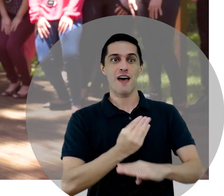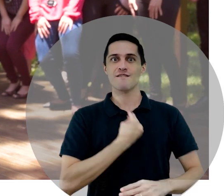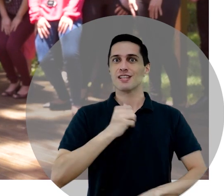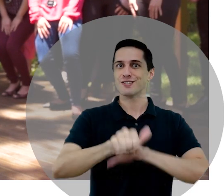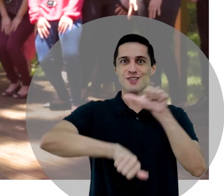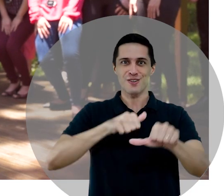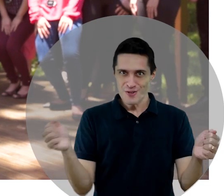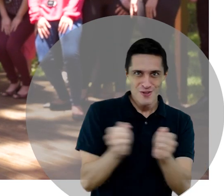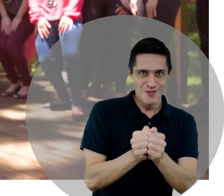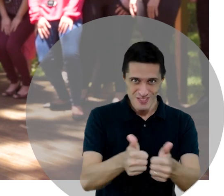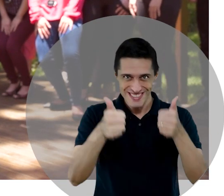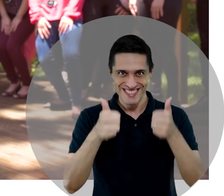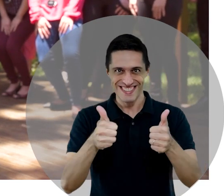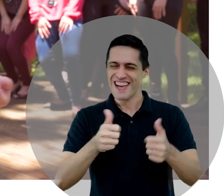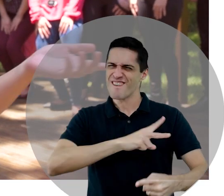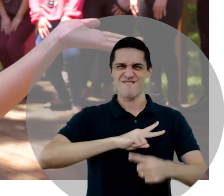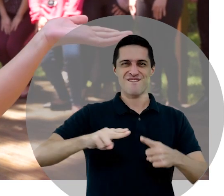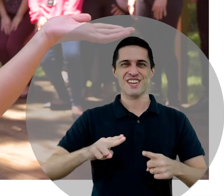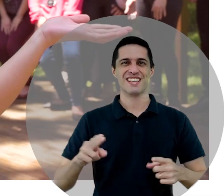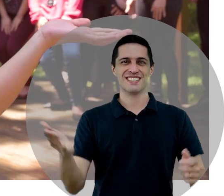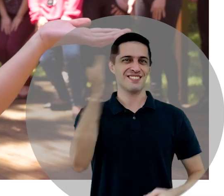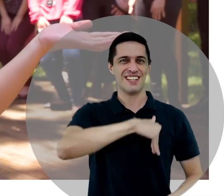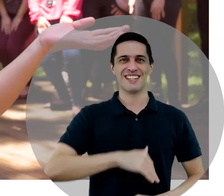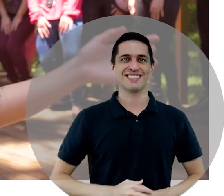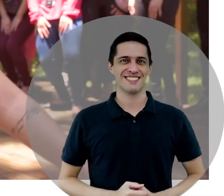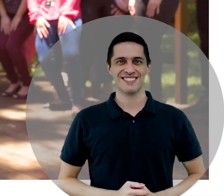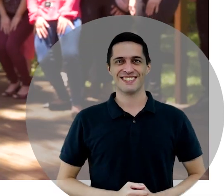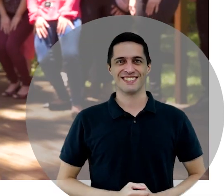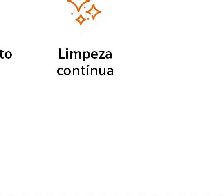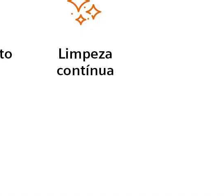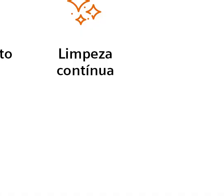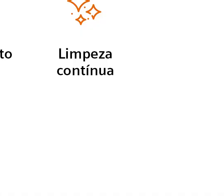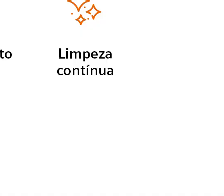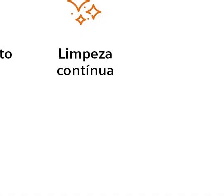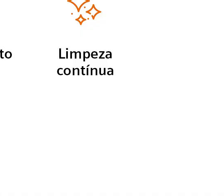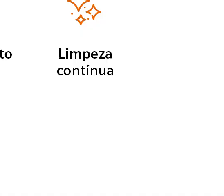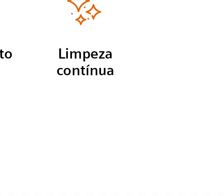de transformar vidas junto com o nosso time. Nós vencemos juntos!